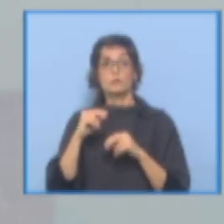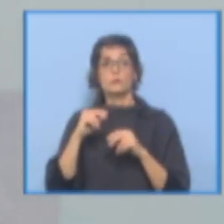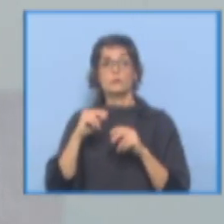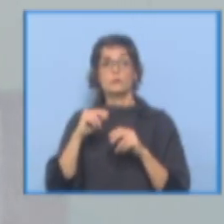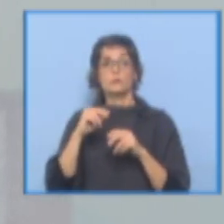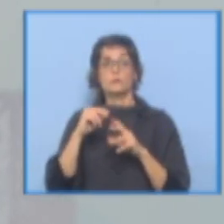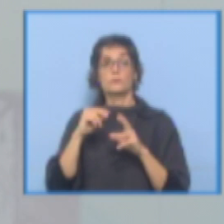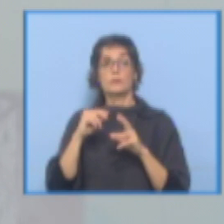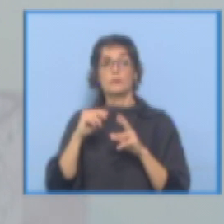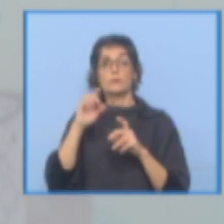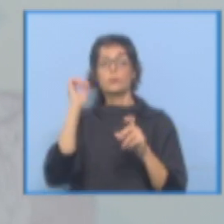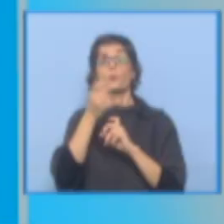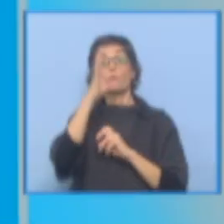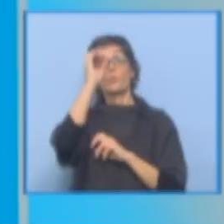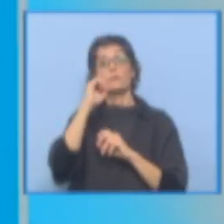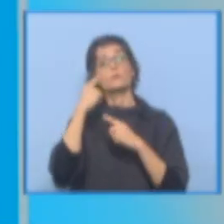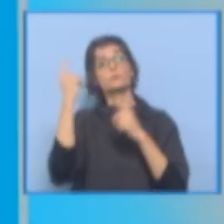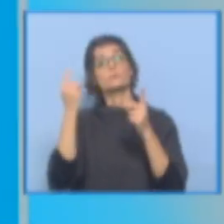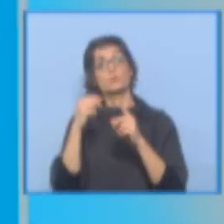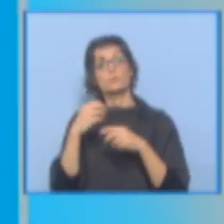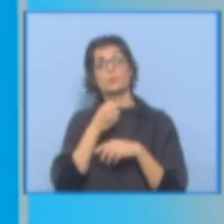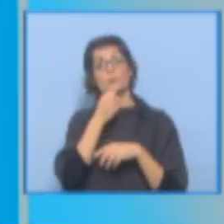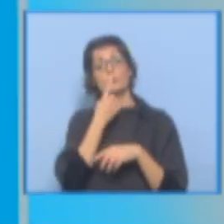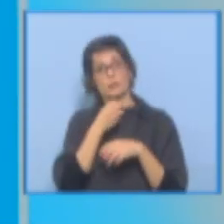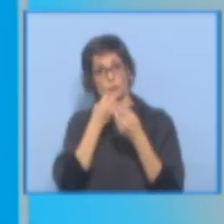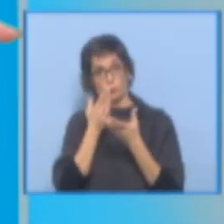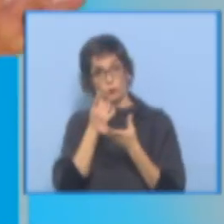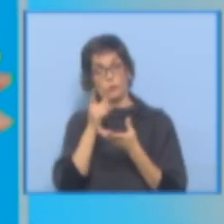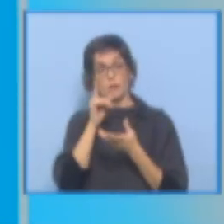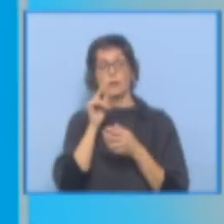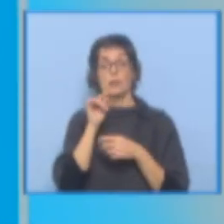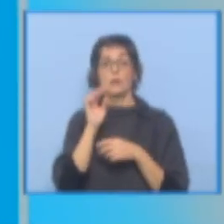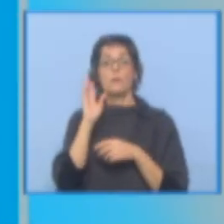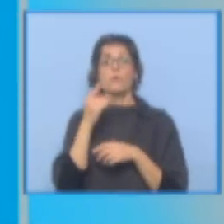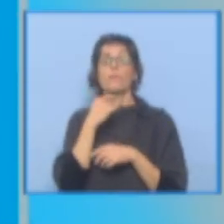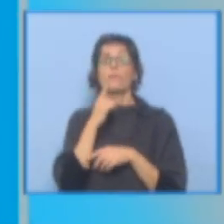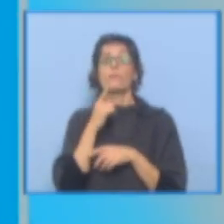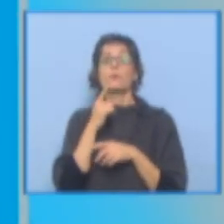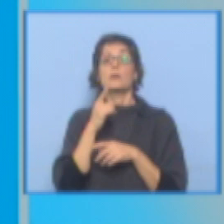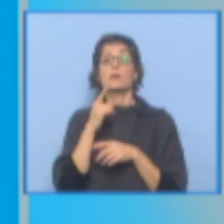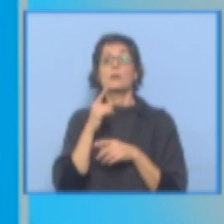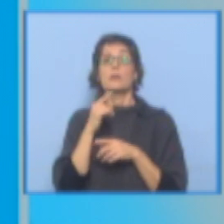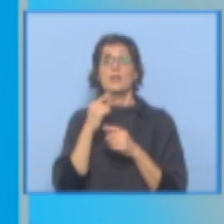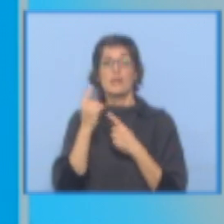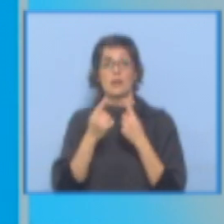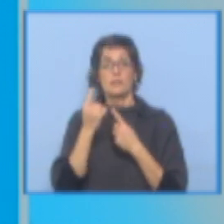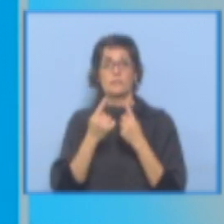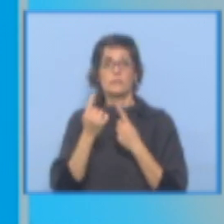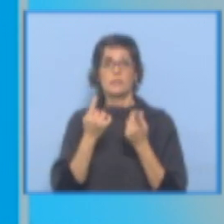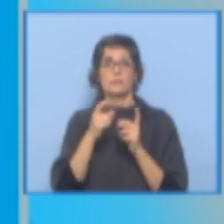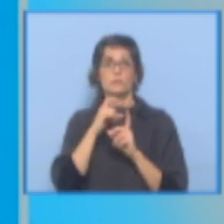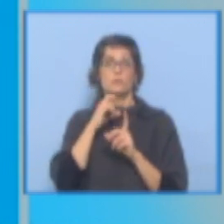do Ministério Público, quando coloca a questão de que nem tudo se resume aos crimes de colorinho branco,